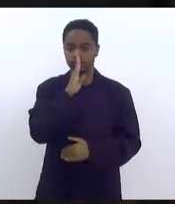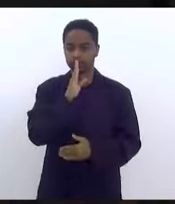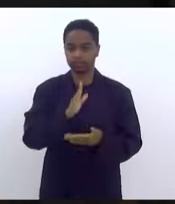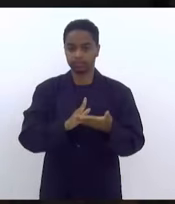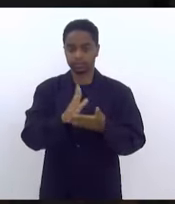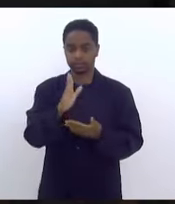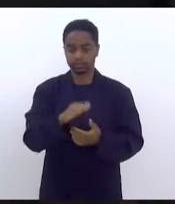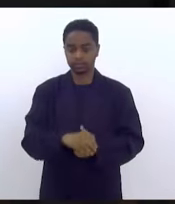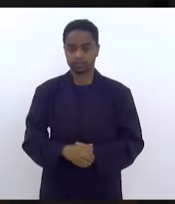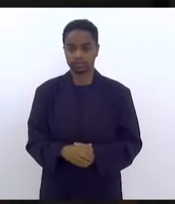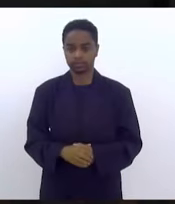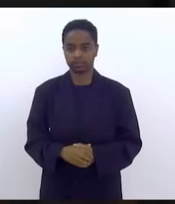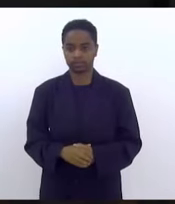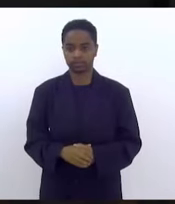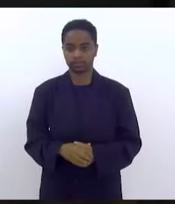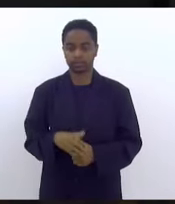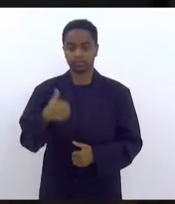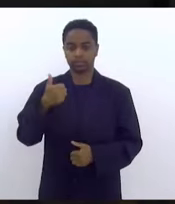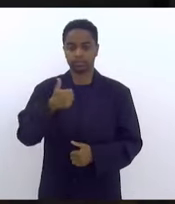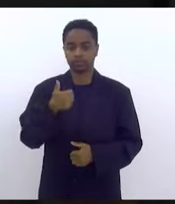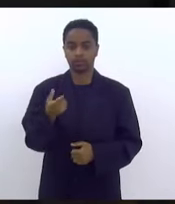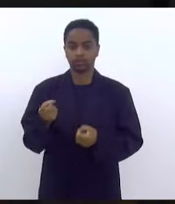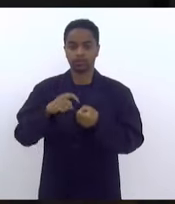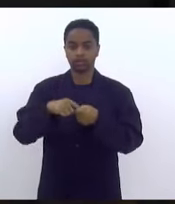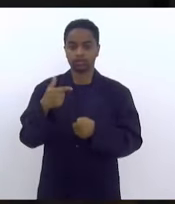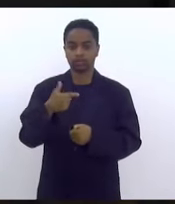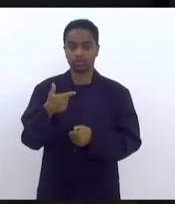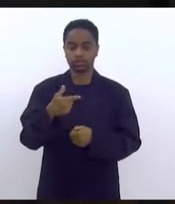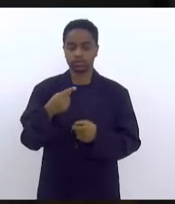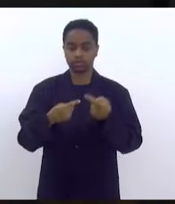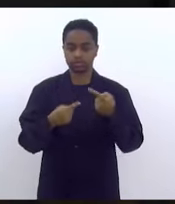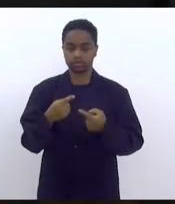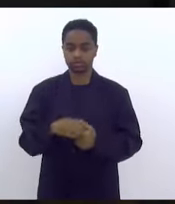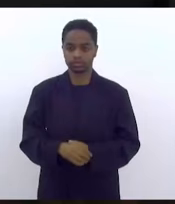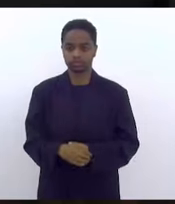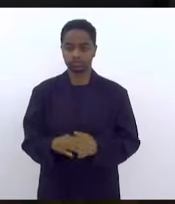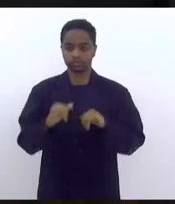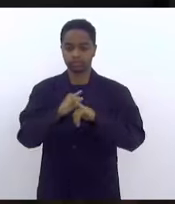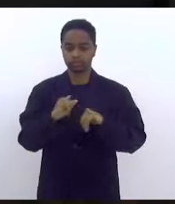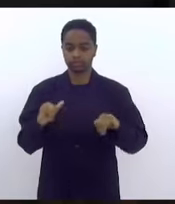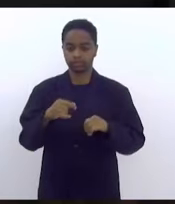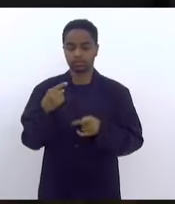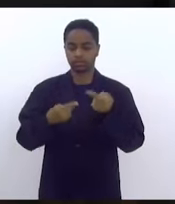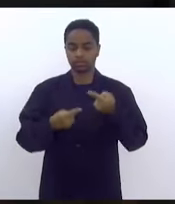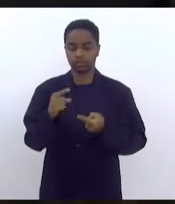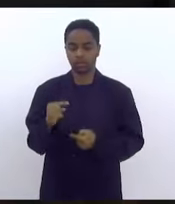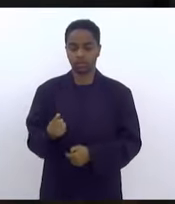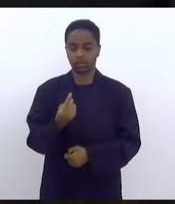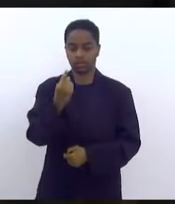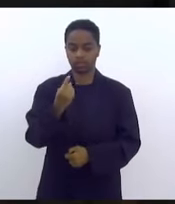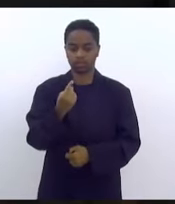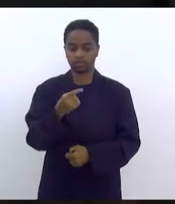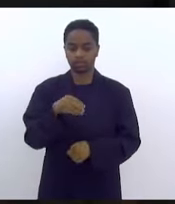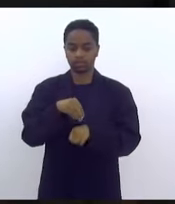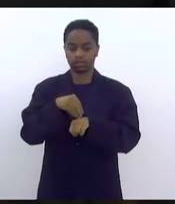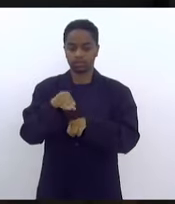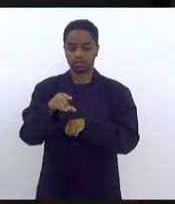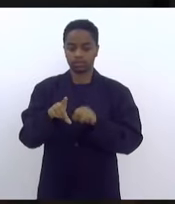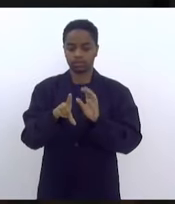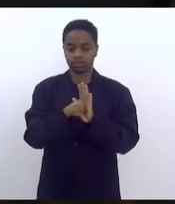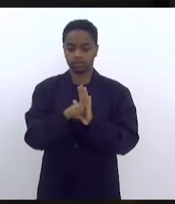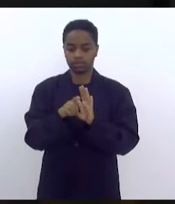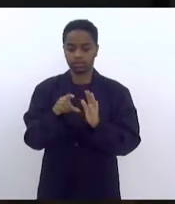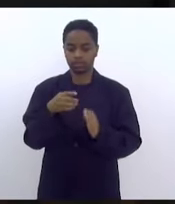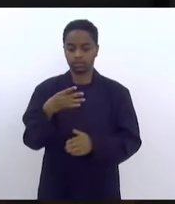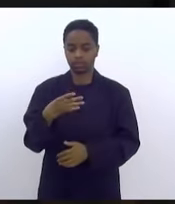estão. Aprovada em primeira e retorna em segunda. Anuncio, em discussão única, indicação legislativa